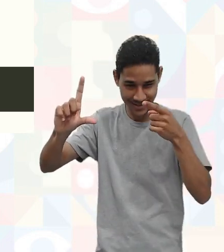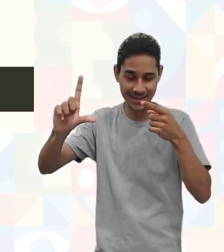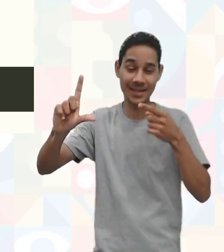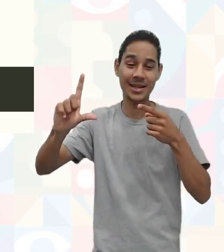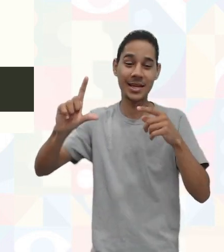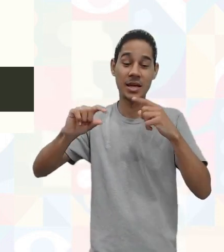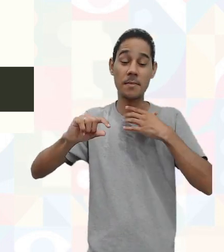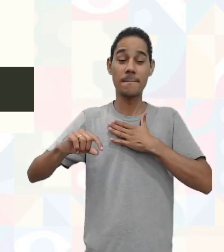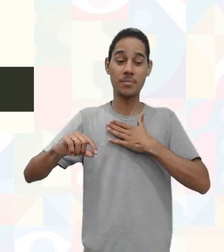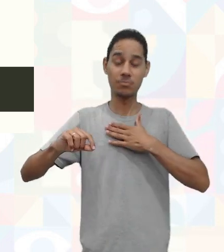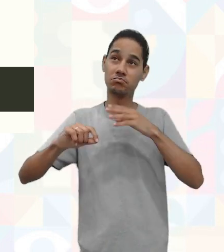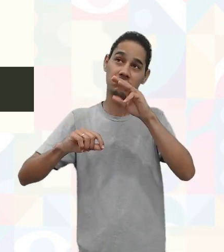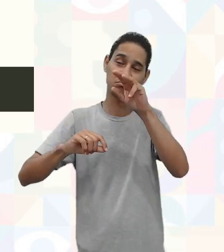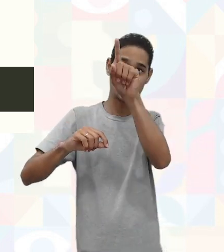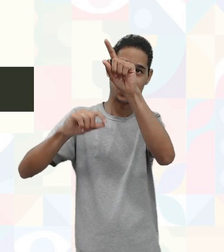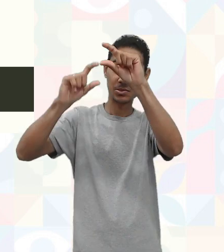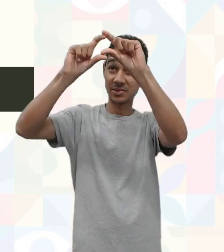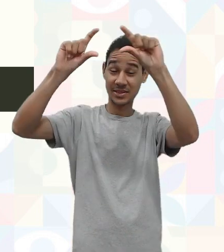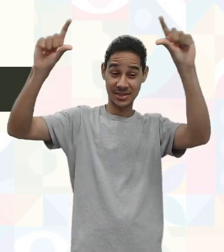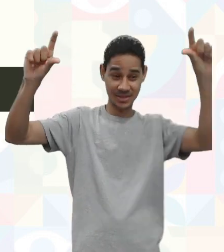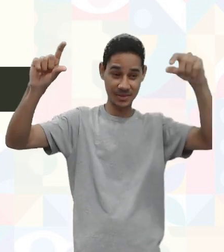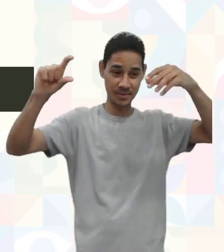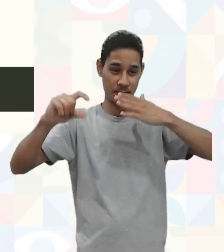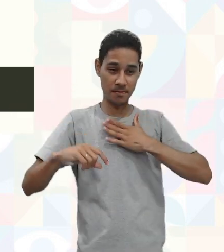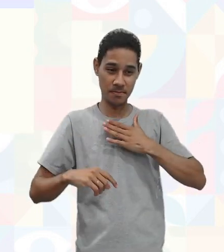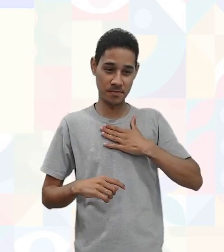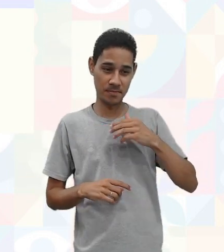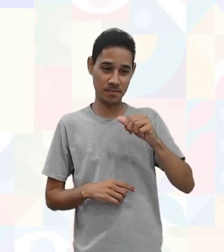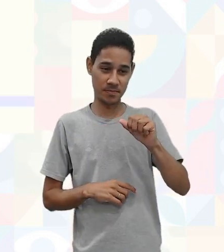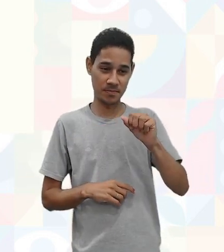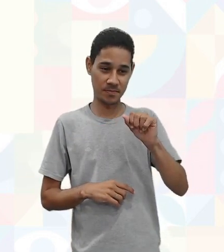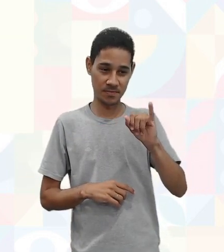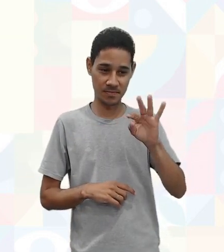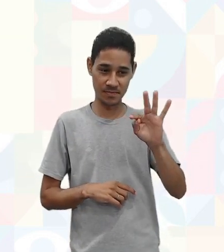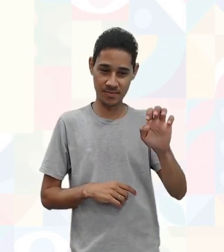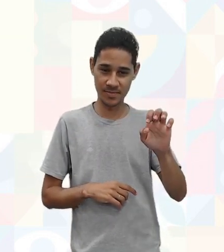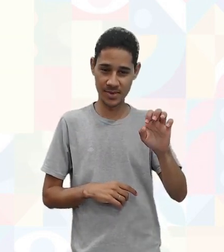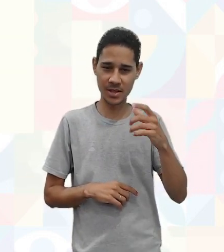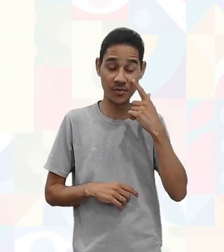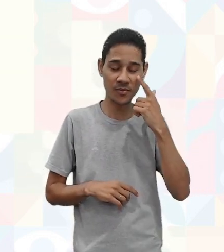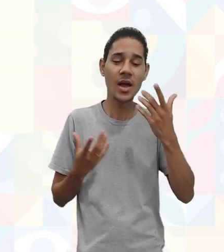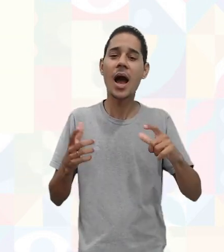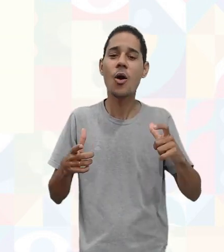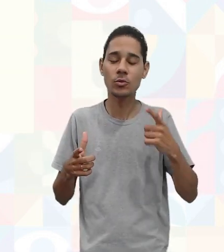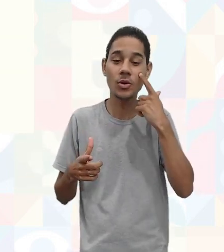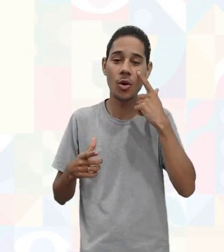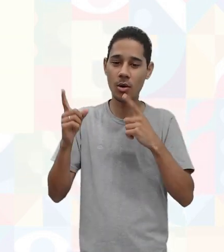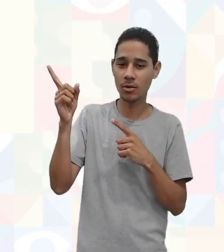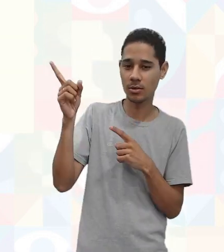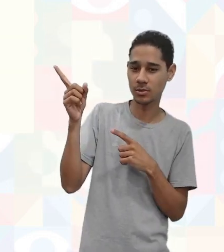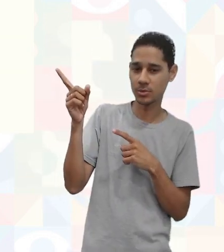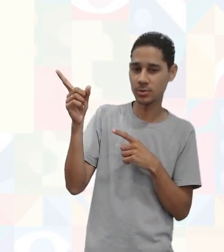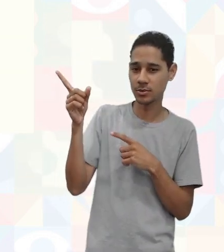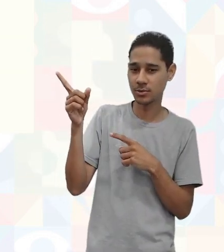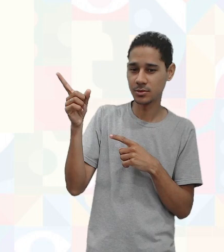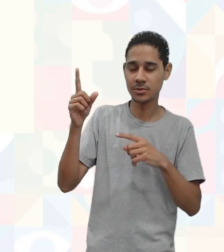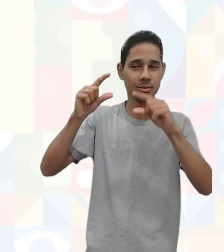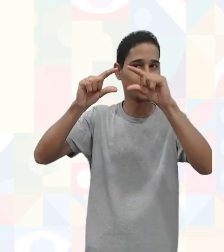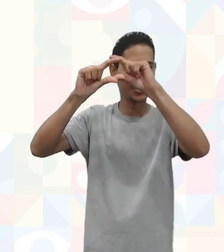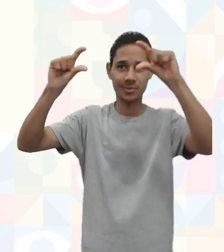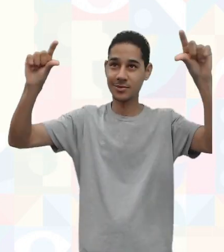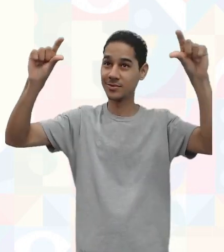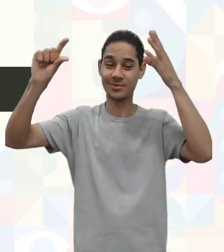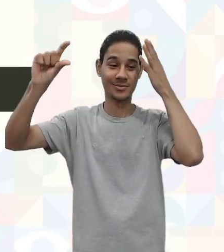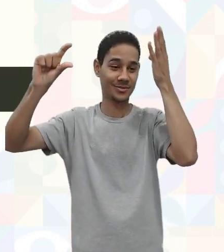percebe aqui o meu site. Vou fazendo aqui um paralelo, tá? Onde é que está meu site aqui? Aqui, ó, cabeçalho da